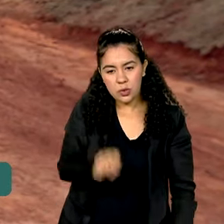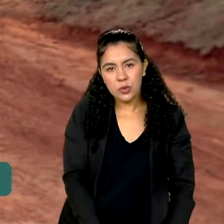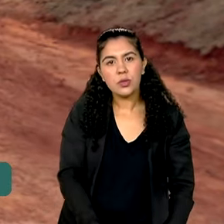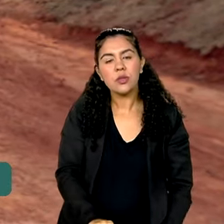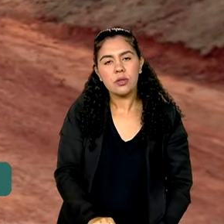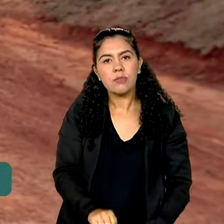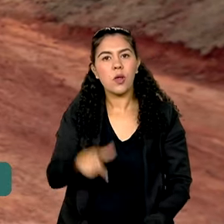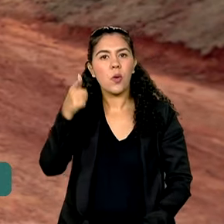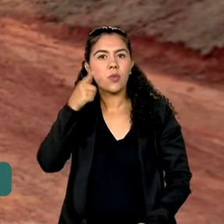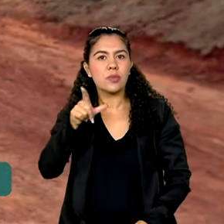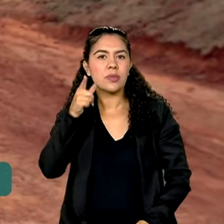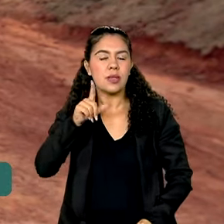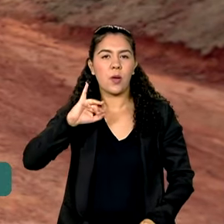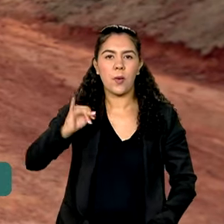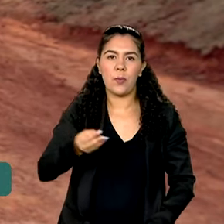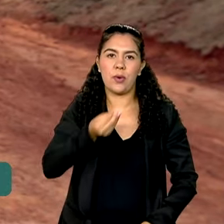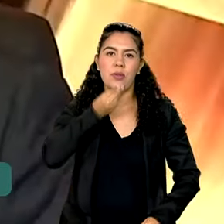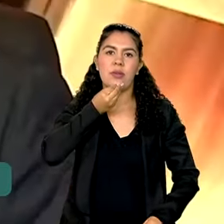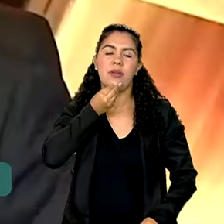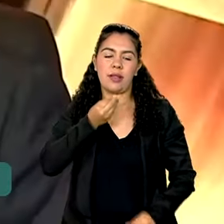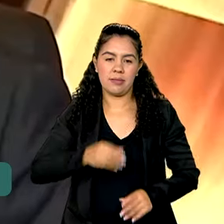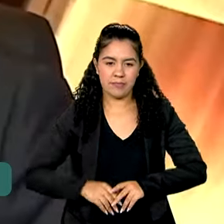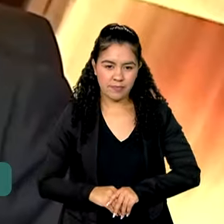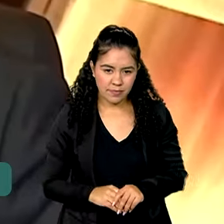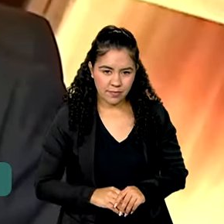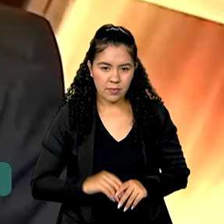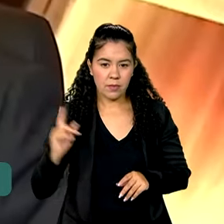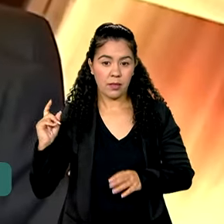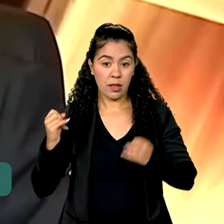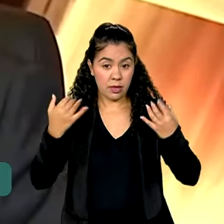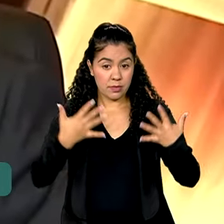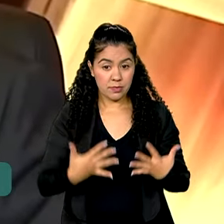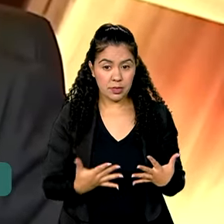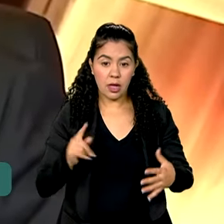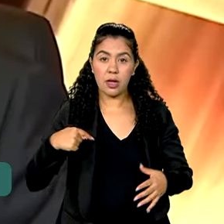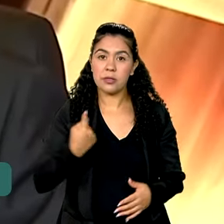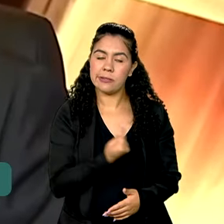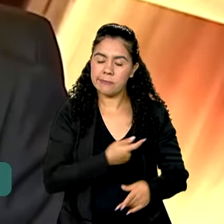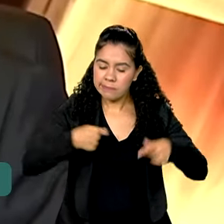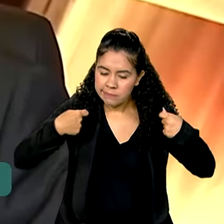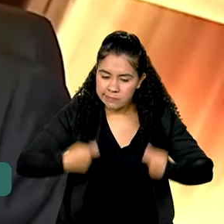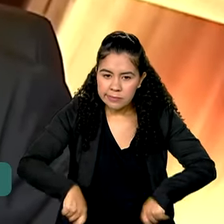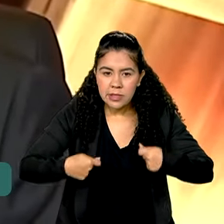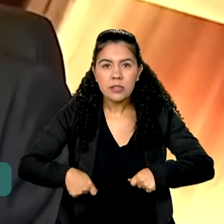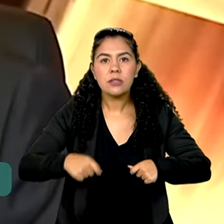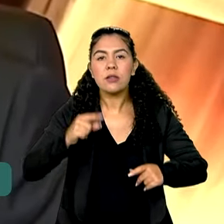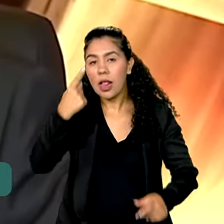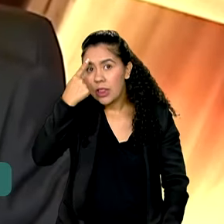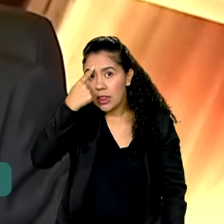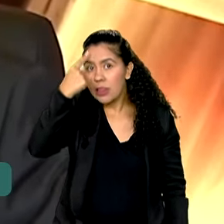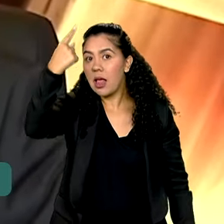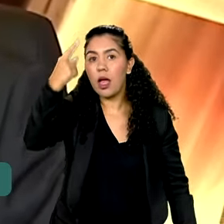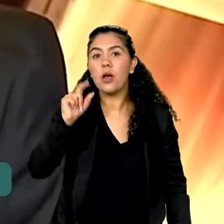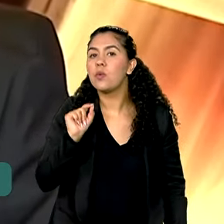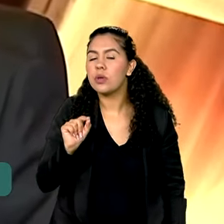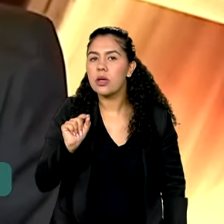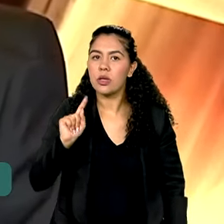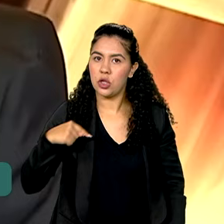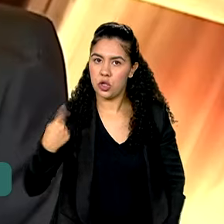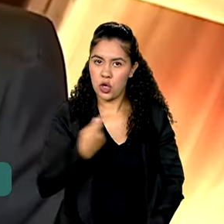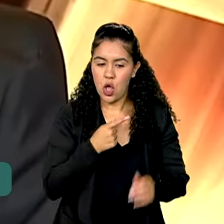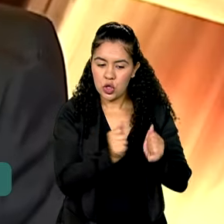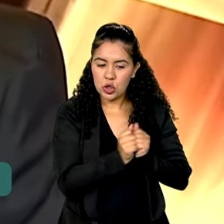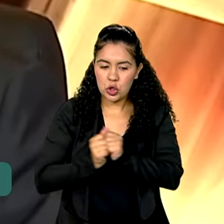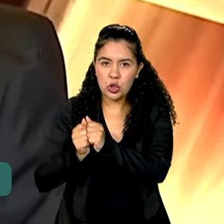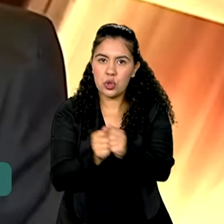de oportunidades diminuam. Nós temos que ter, sabe, a ideia de que juntos nós somos